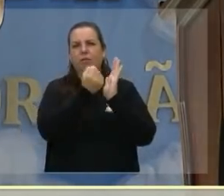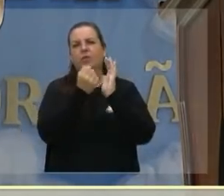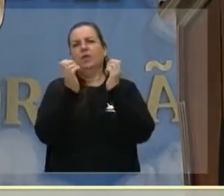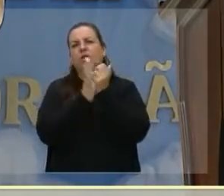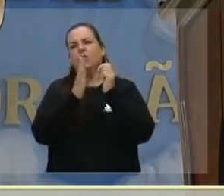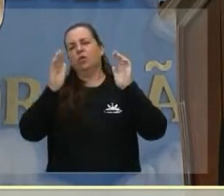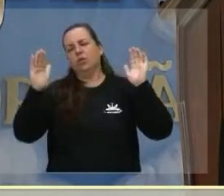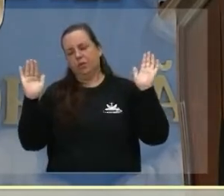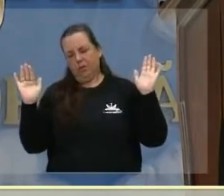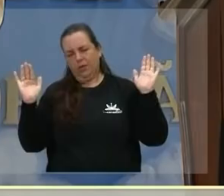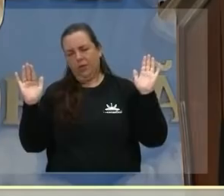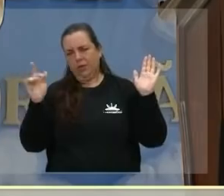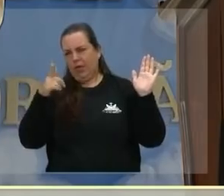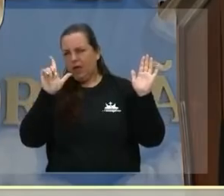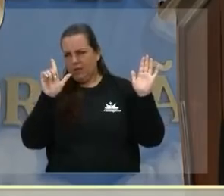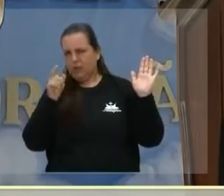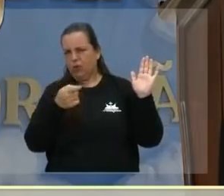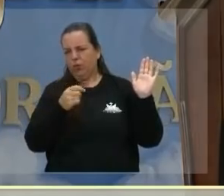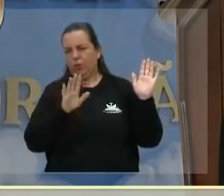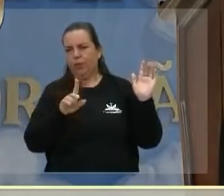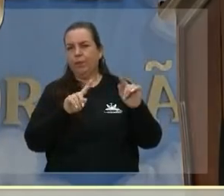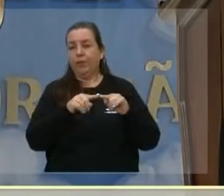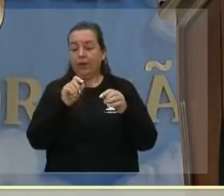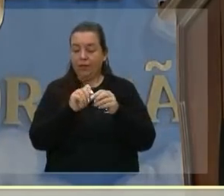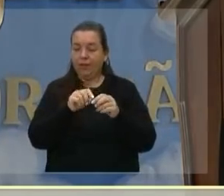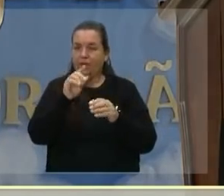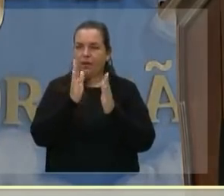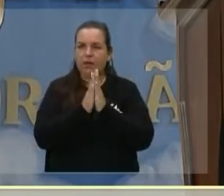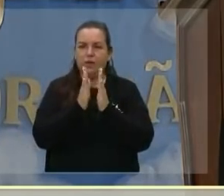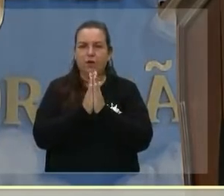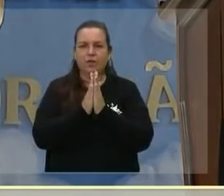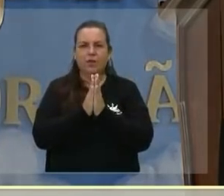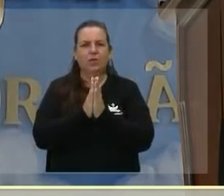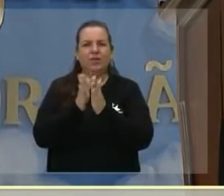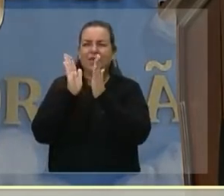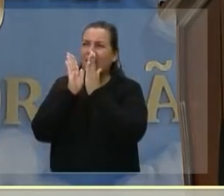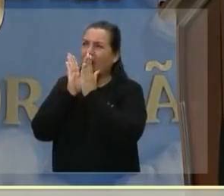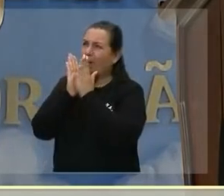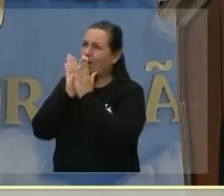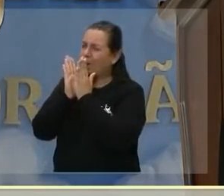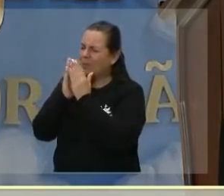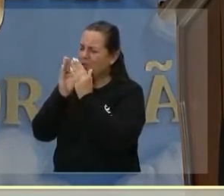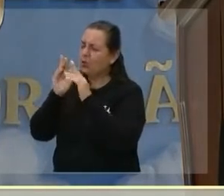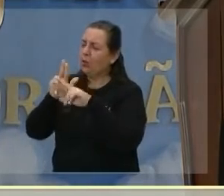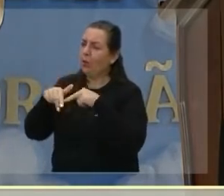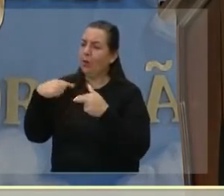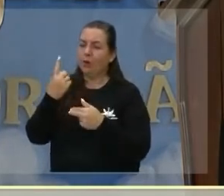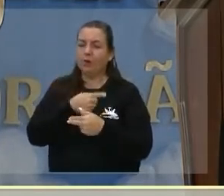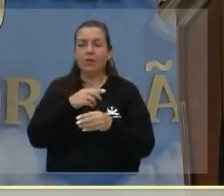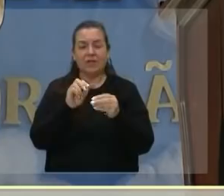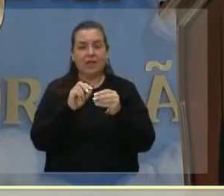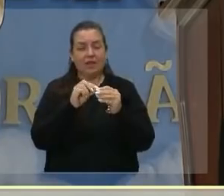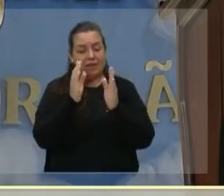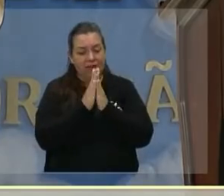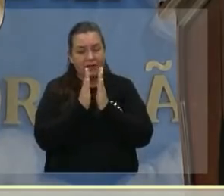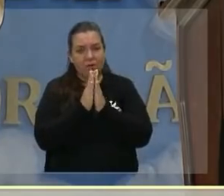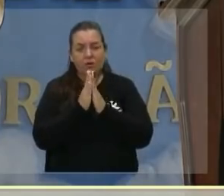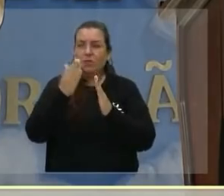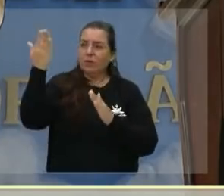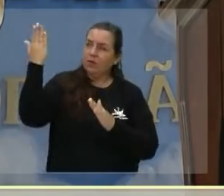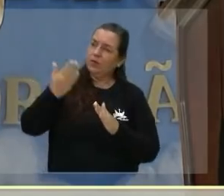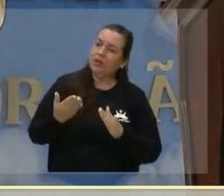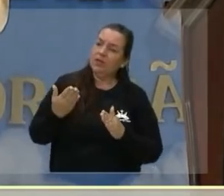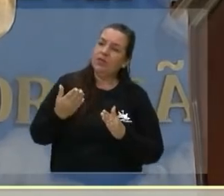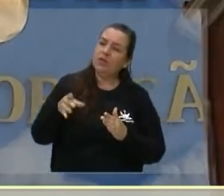morte e ele faz essa oração linda como intercessor o espírito vai ser sua oração diante